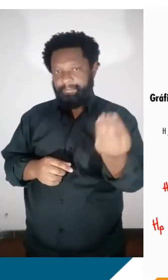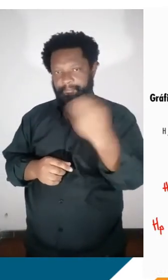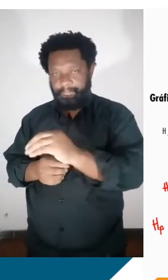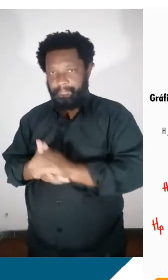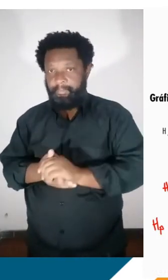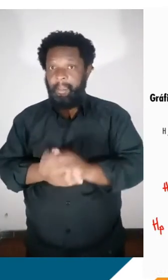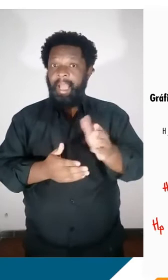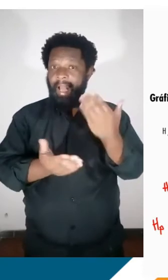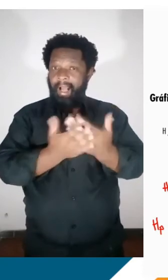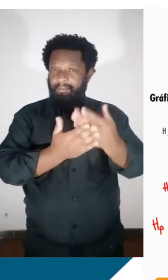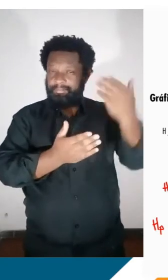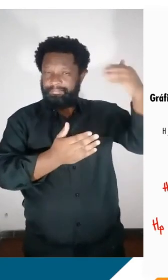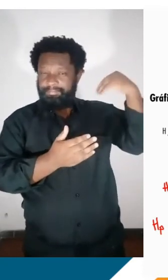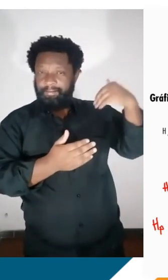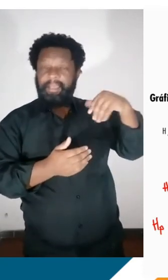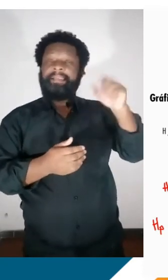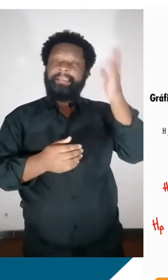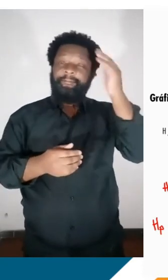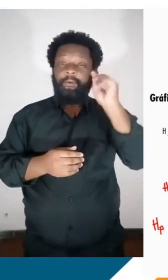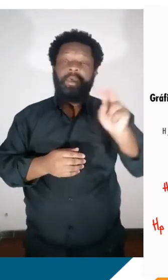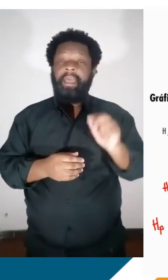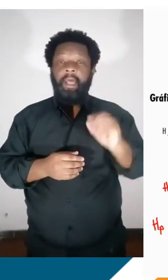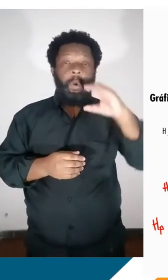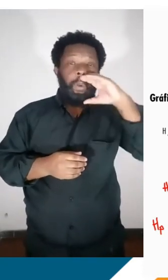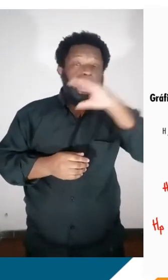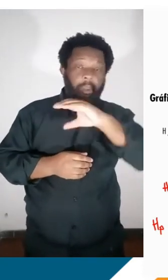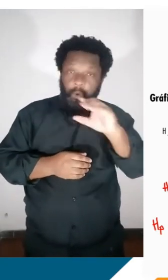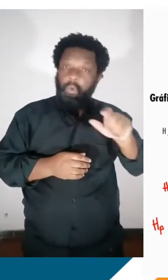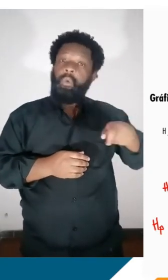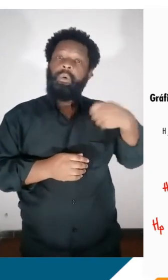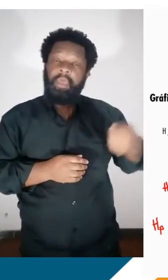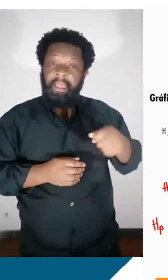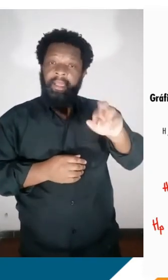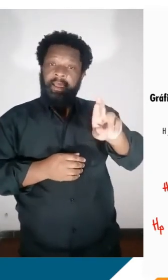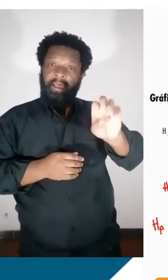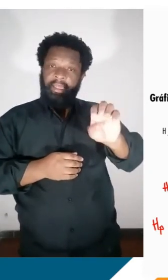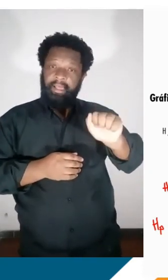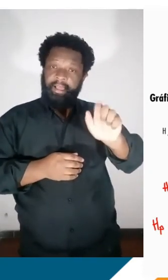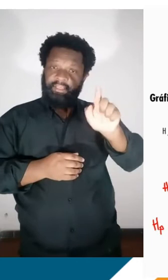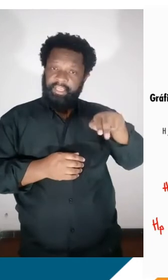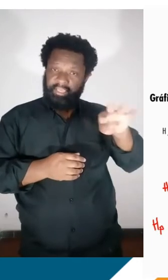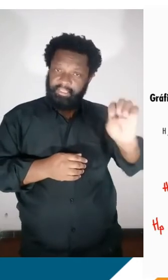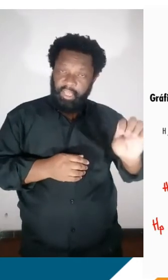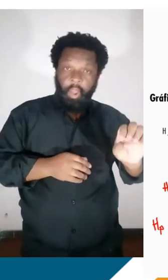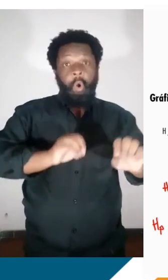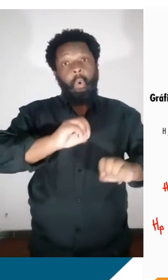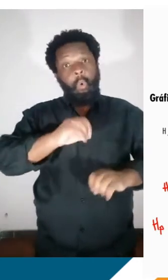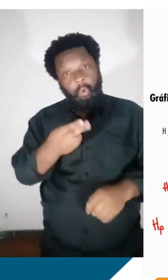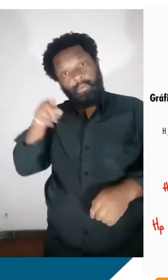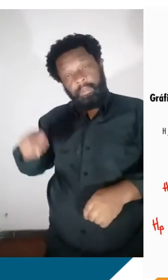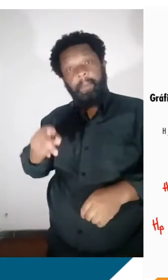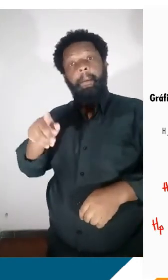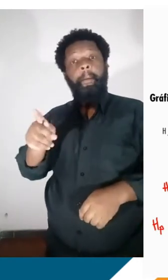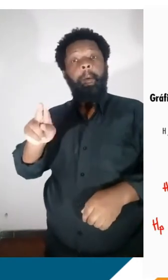atrás que a gente pode simbolizar o calor como sendo um reagente ou como sendo um produto. Mas a gente